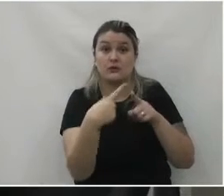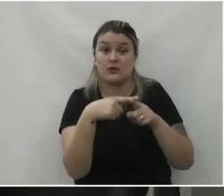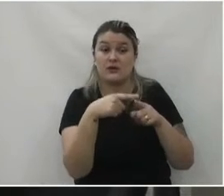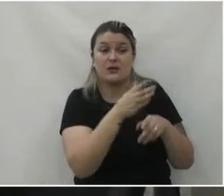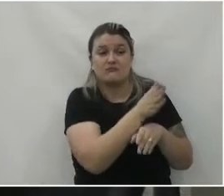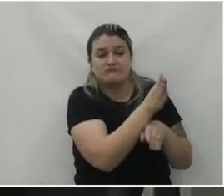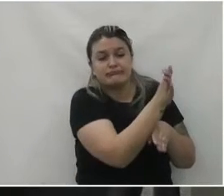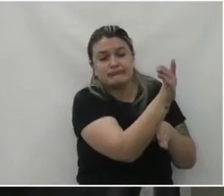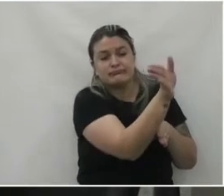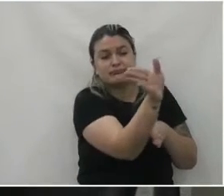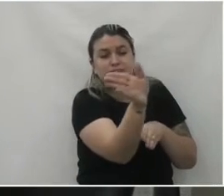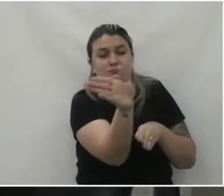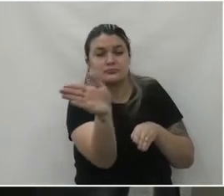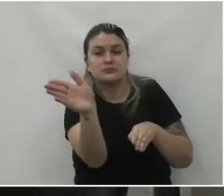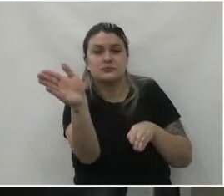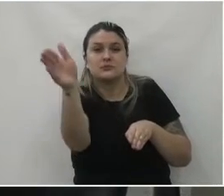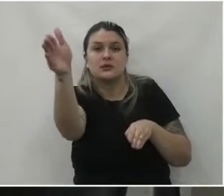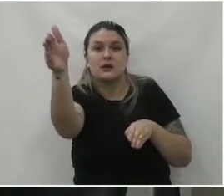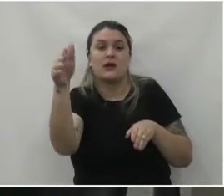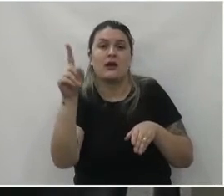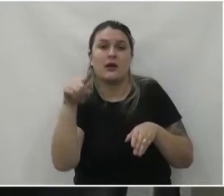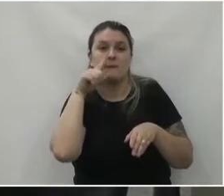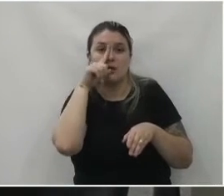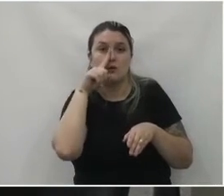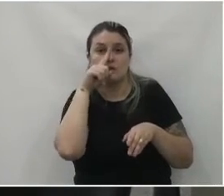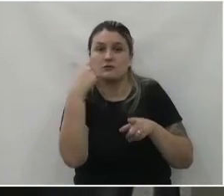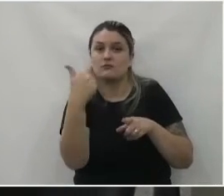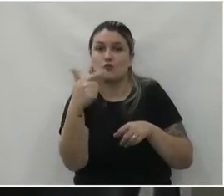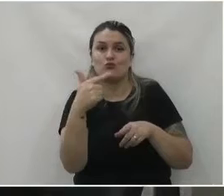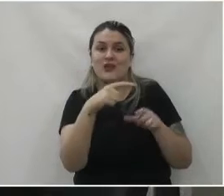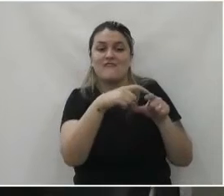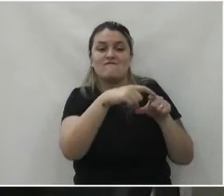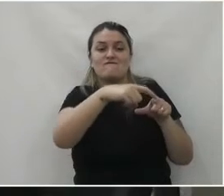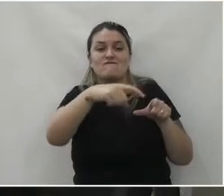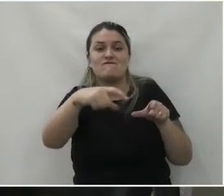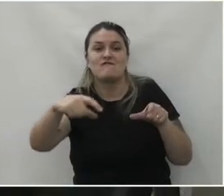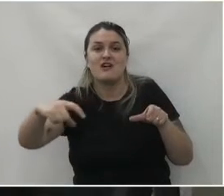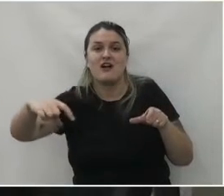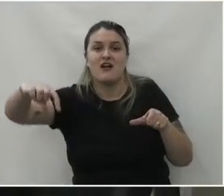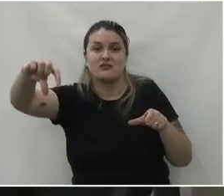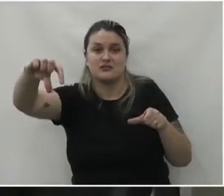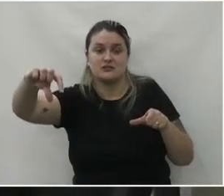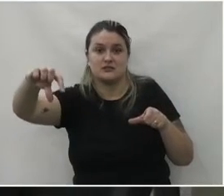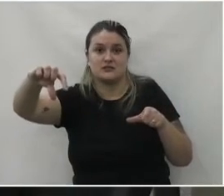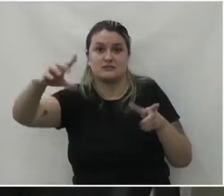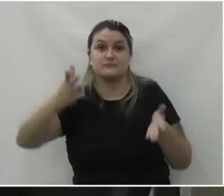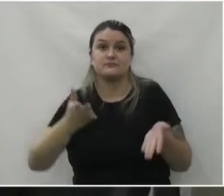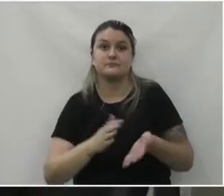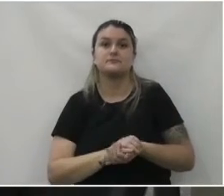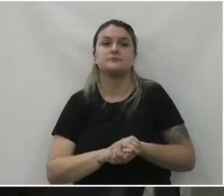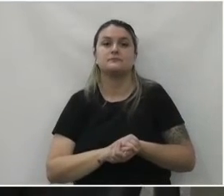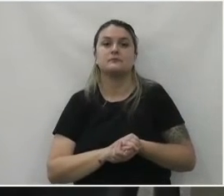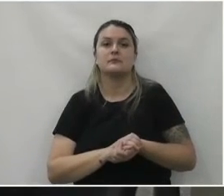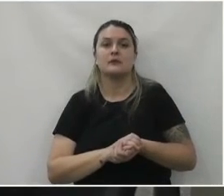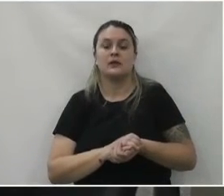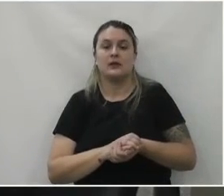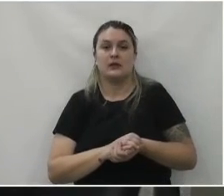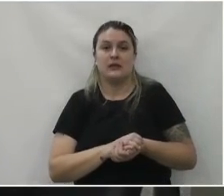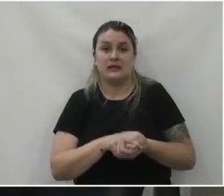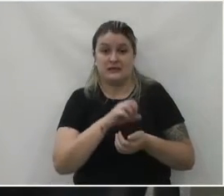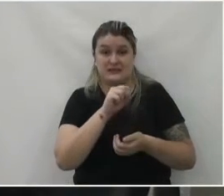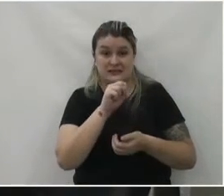vida em risco bom e com a o acesso à ciclovia na diretamente